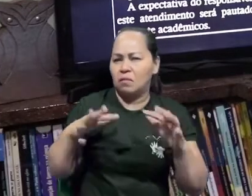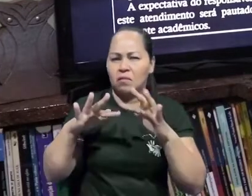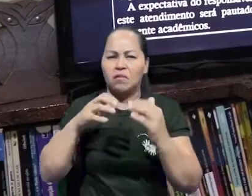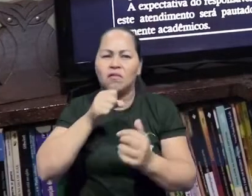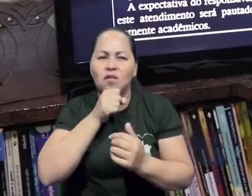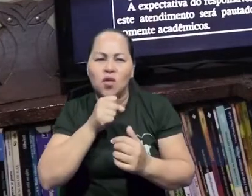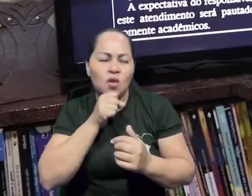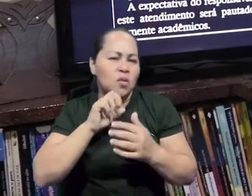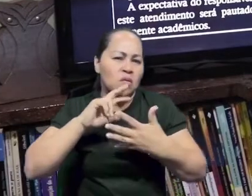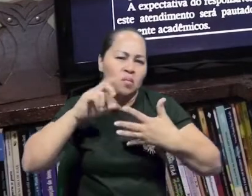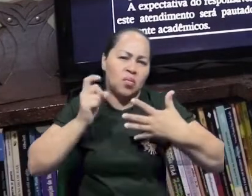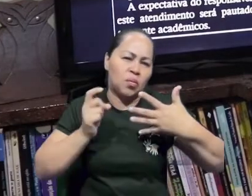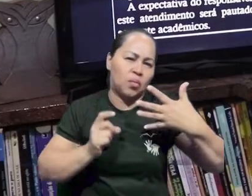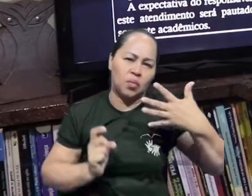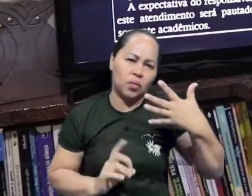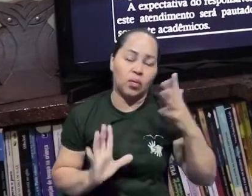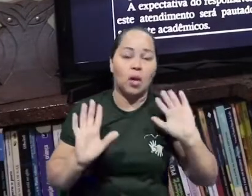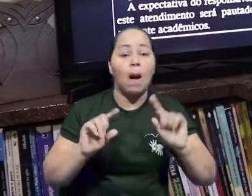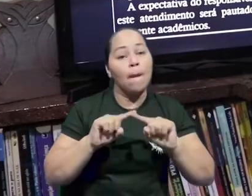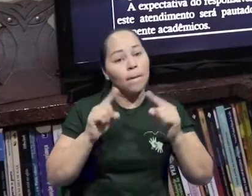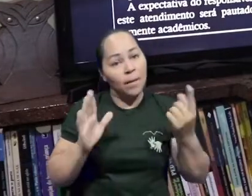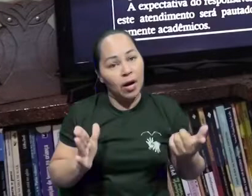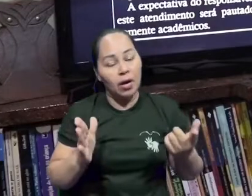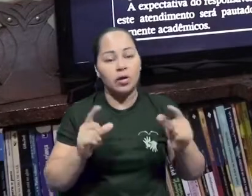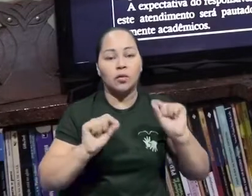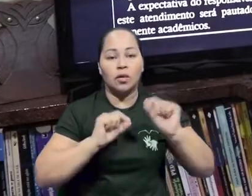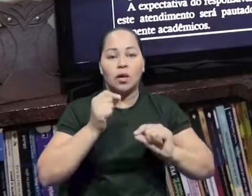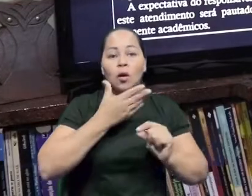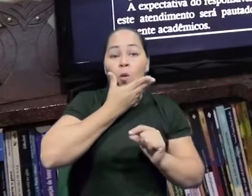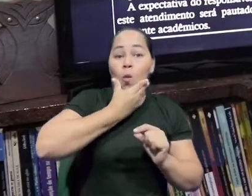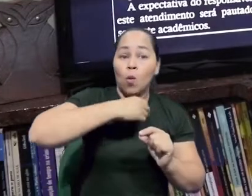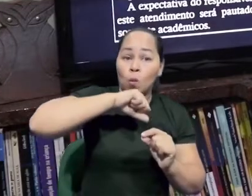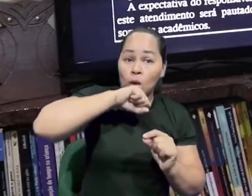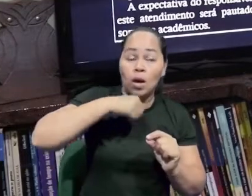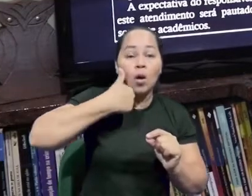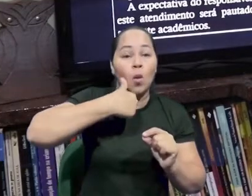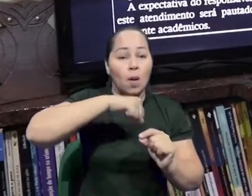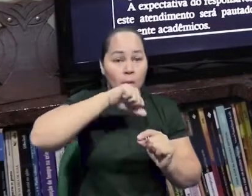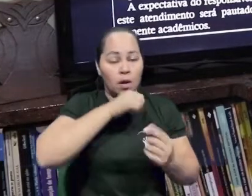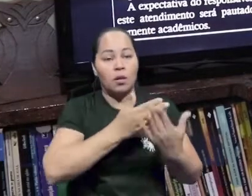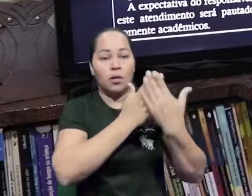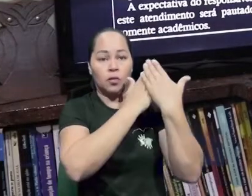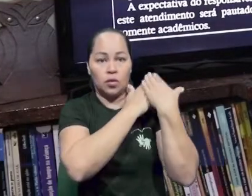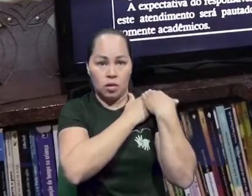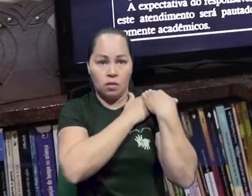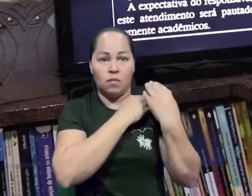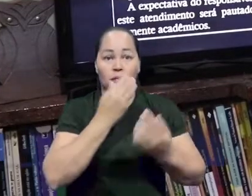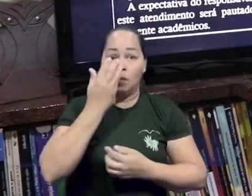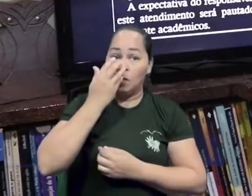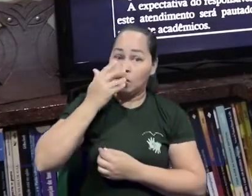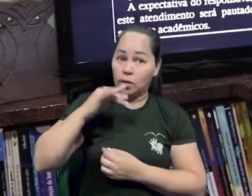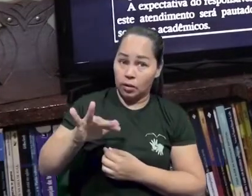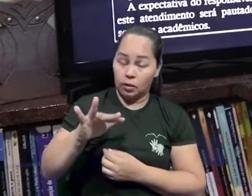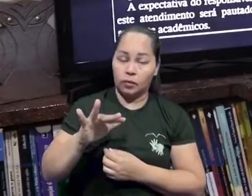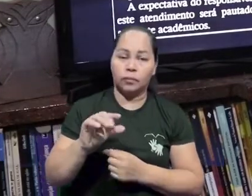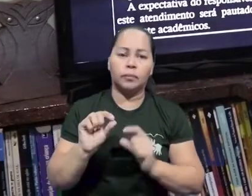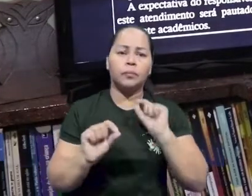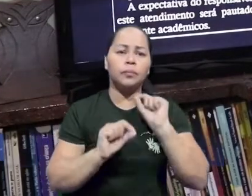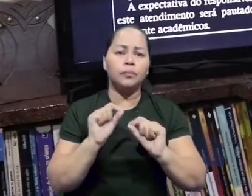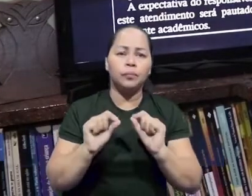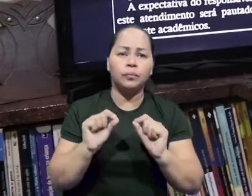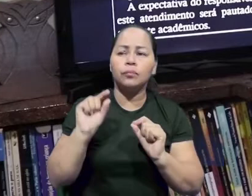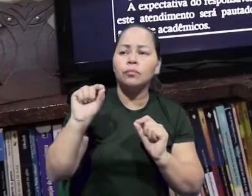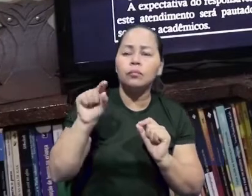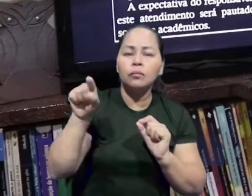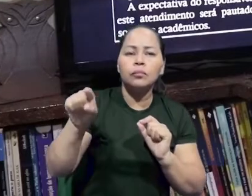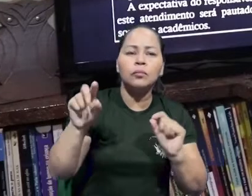Entretanto, o pai se coloca como o único responsável pelo aluno. O pai ou a mãe, a gente tem que, né, descrever. A